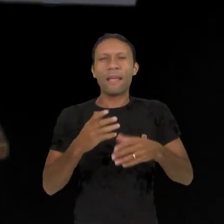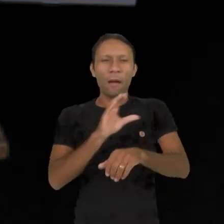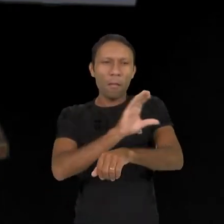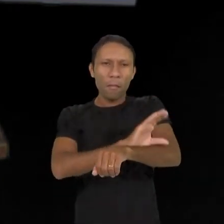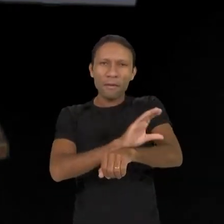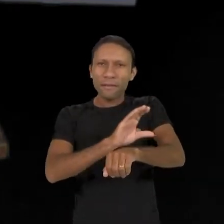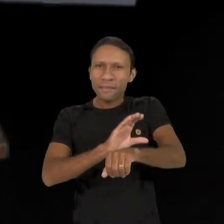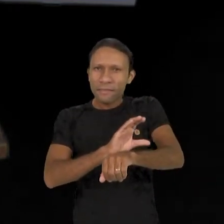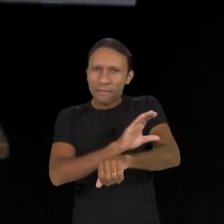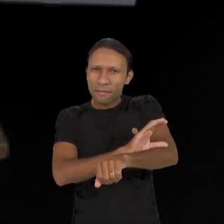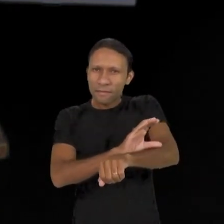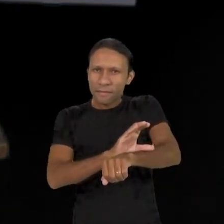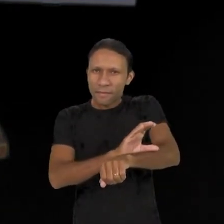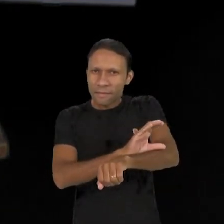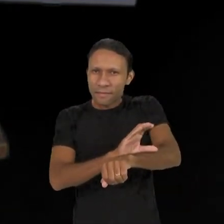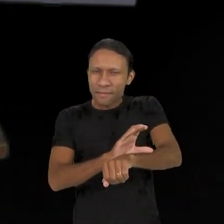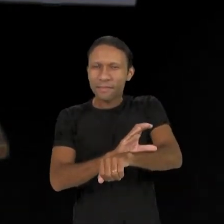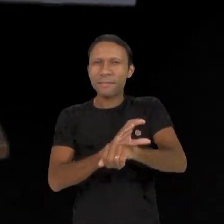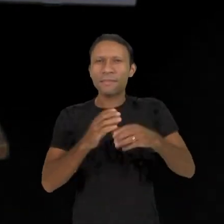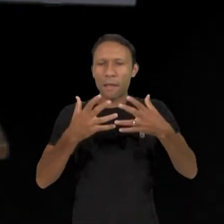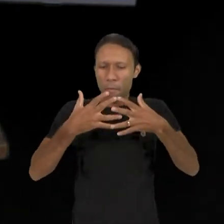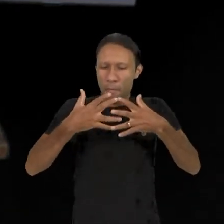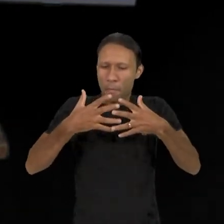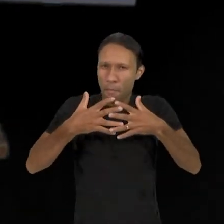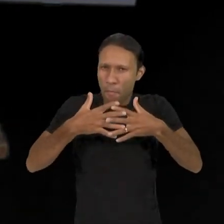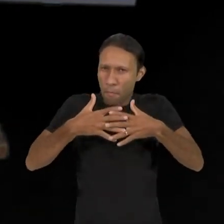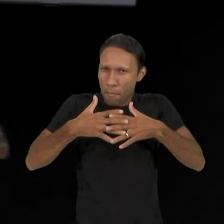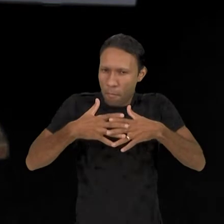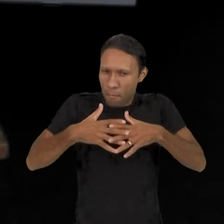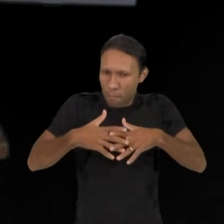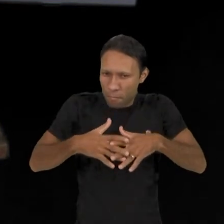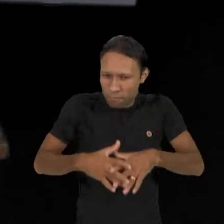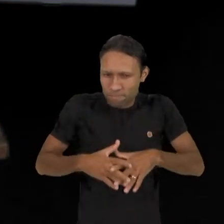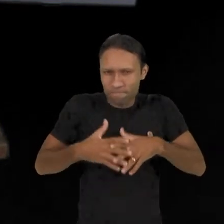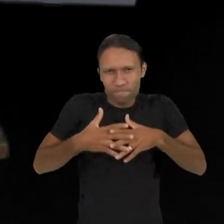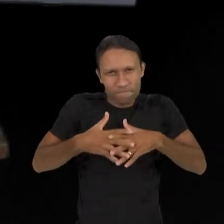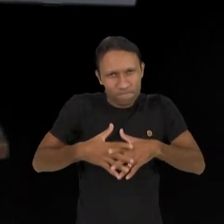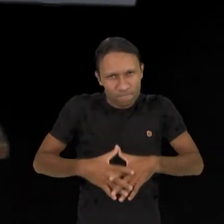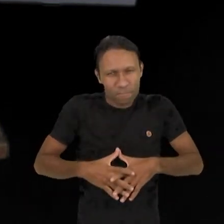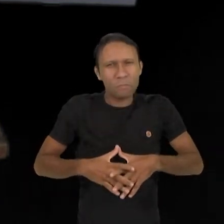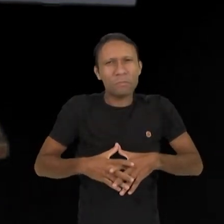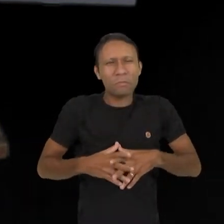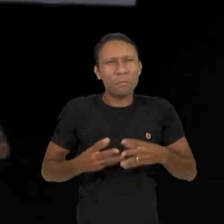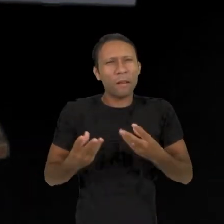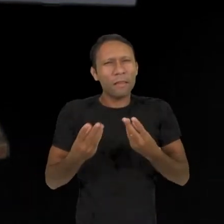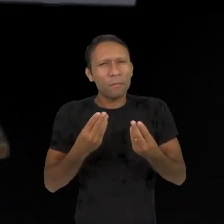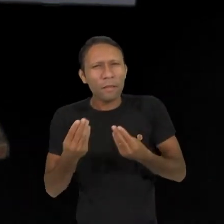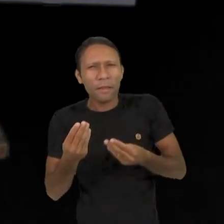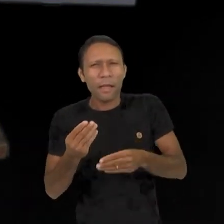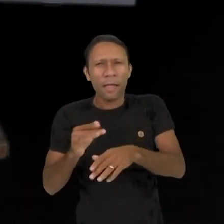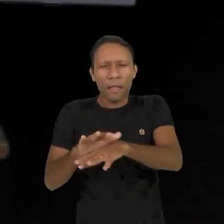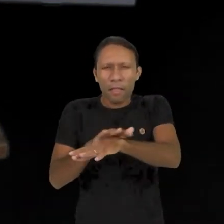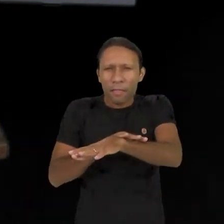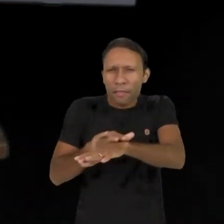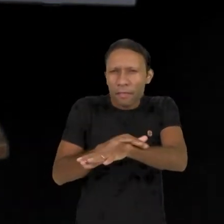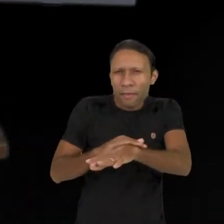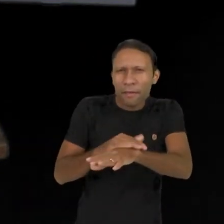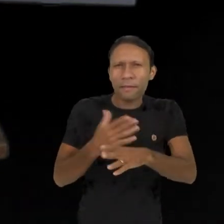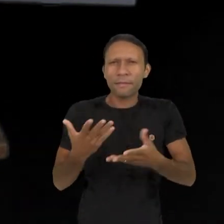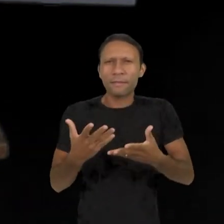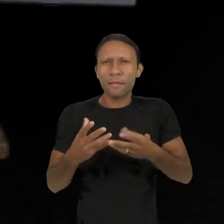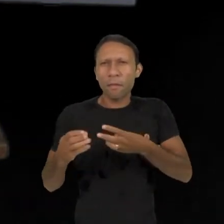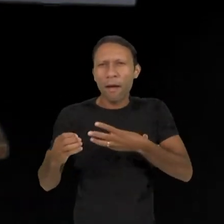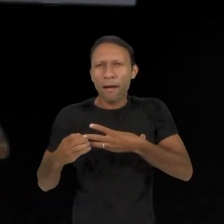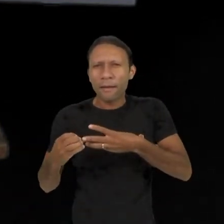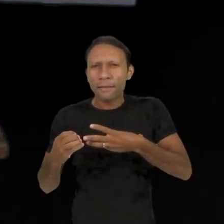muscular, você vai ter bastante mitocôndria, que a gente já vê aqui mais à frente. Tá? Então, dependendo do tecido, dependendo do órgão, as suas células vão